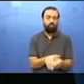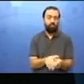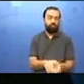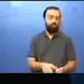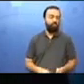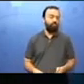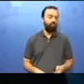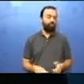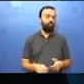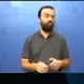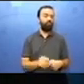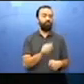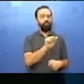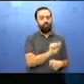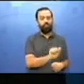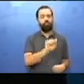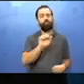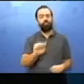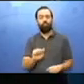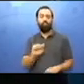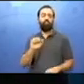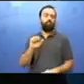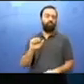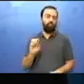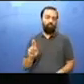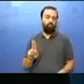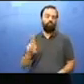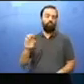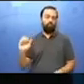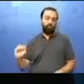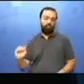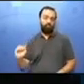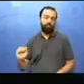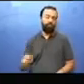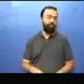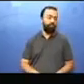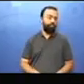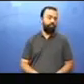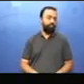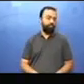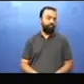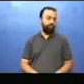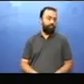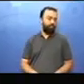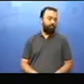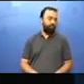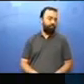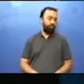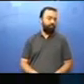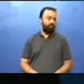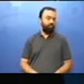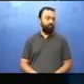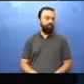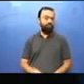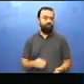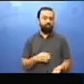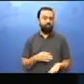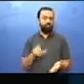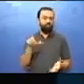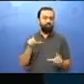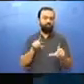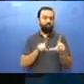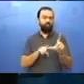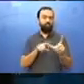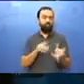Tartaruga. Agora só o som das vogais. A, U, A. Muito bem. Agora vejam comigo qual é a letra inicial desta